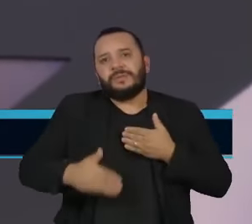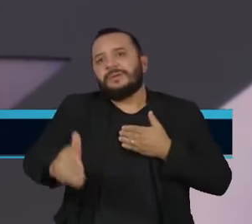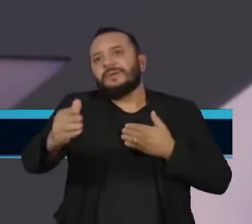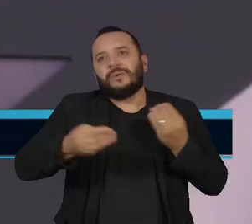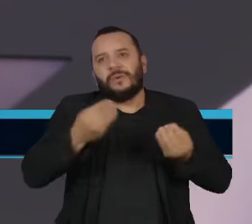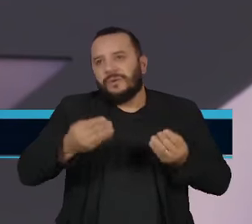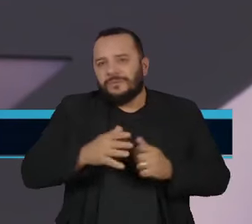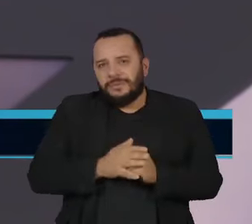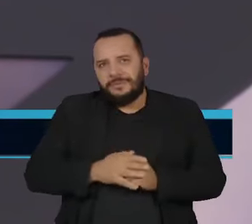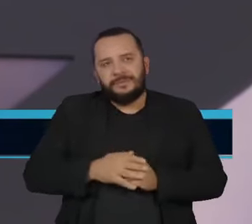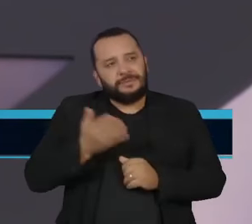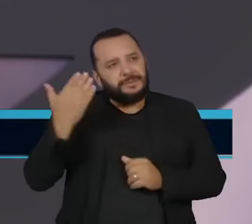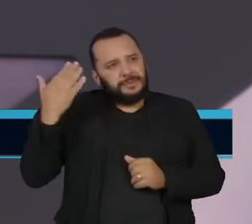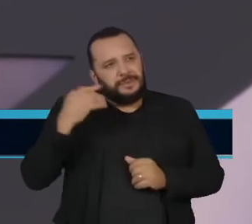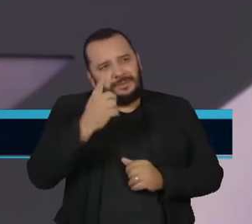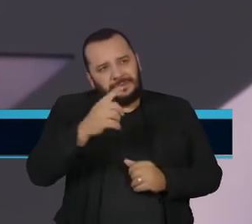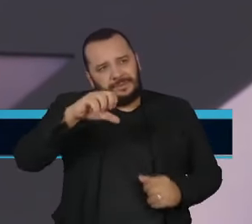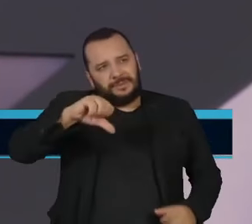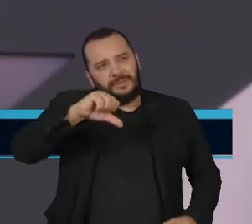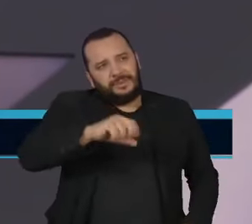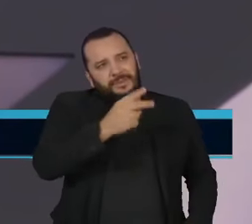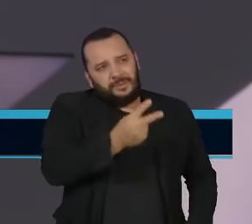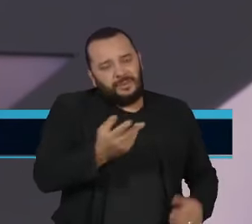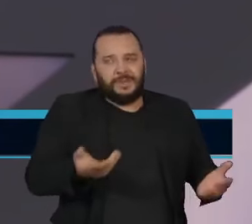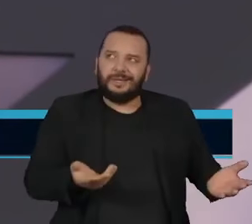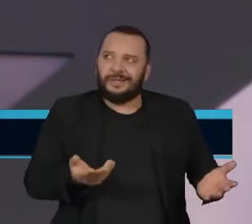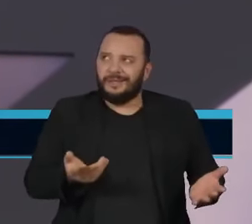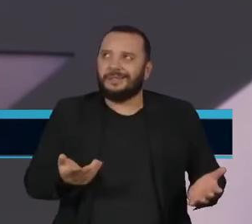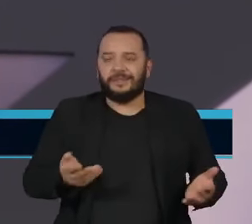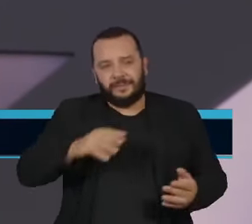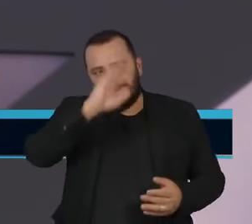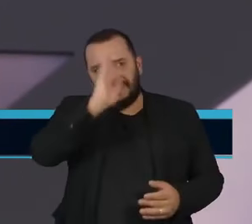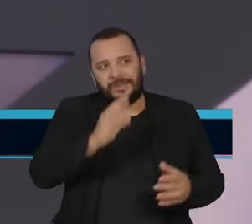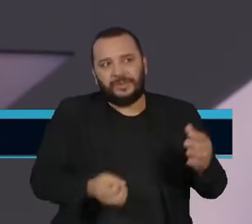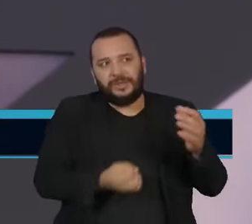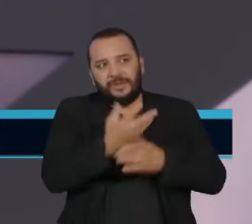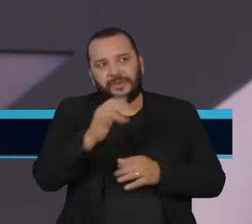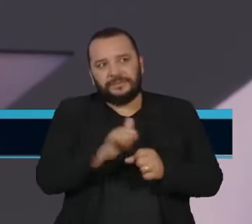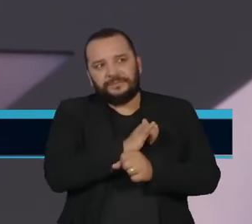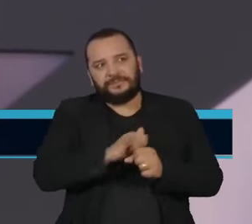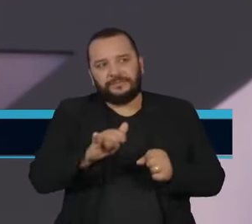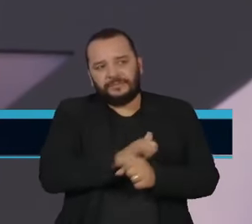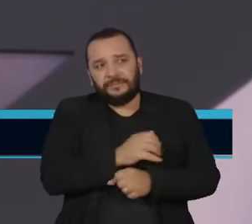lá em 92, uma chance de ouro para inovar